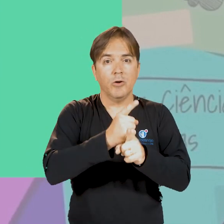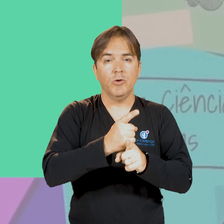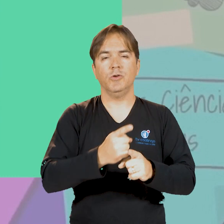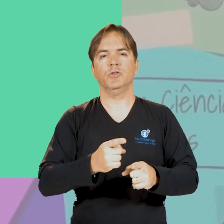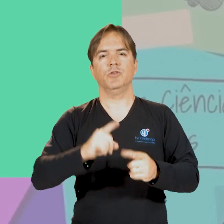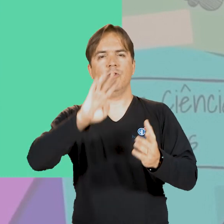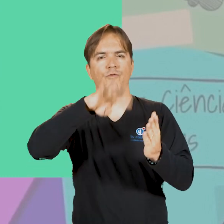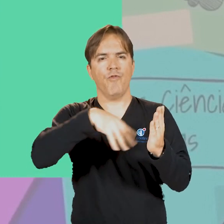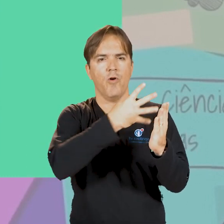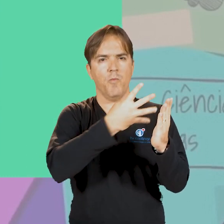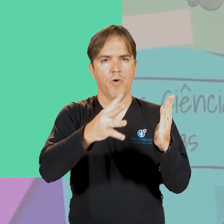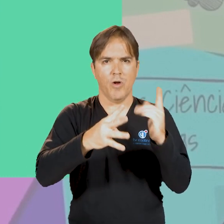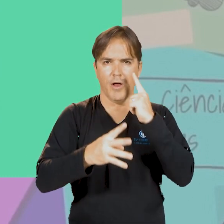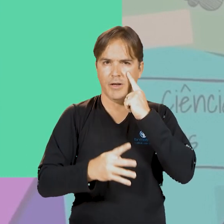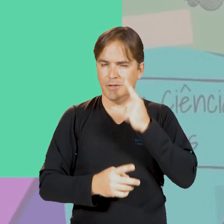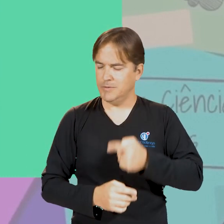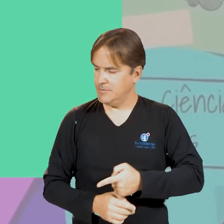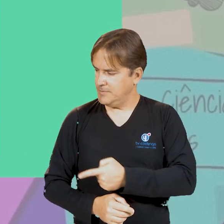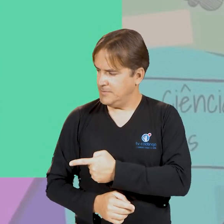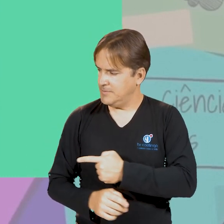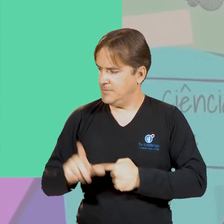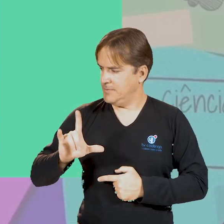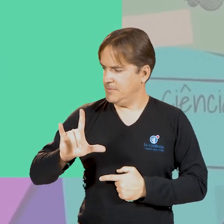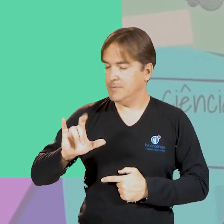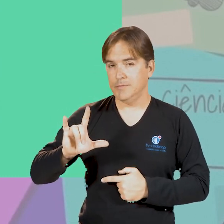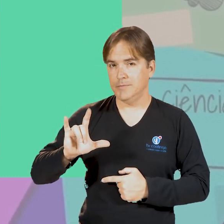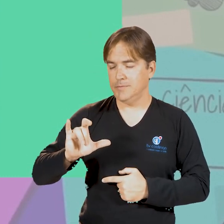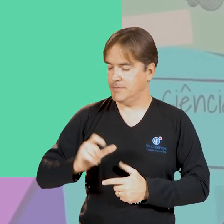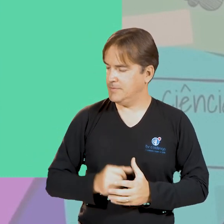através de formulário online no